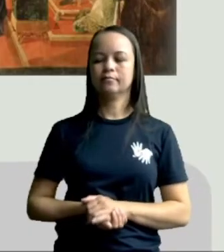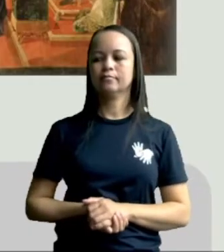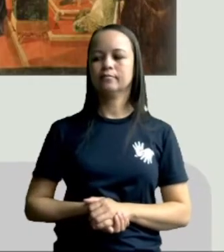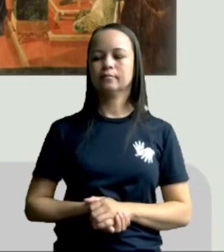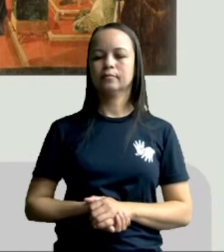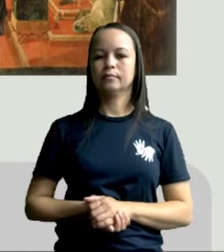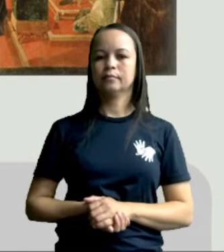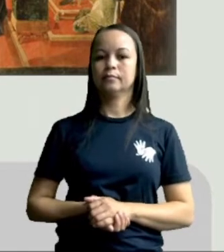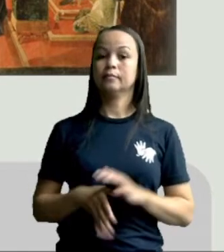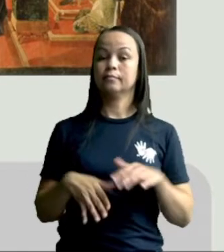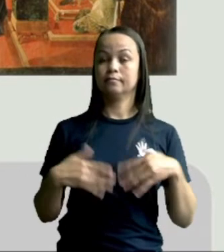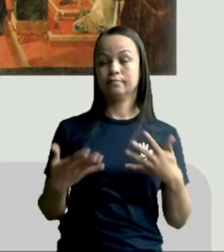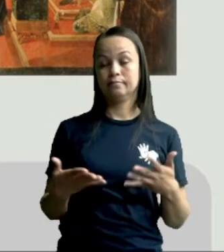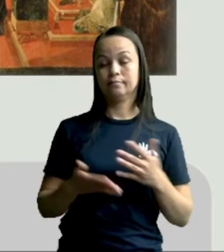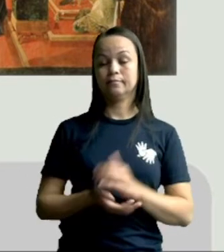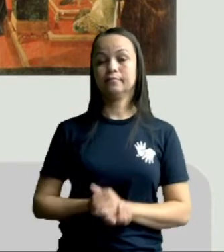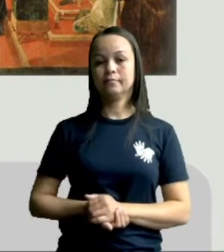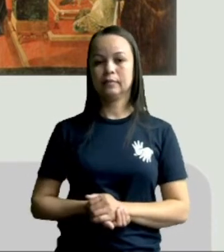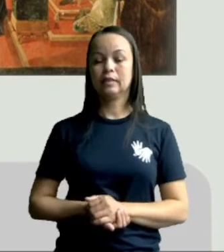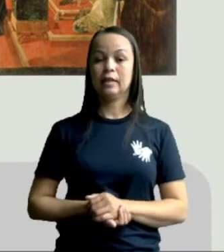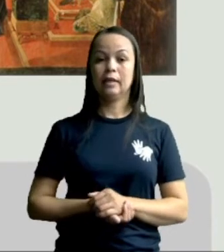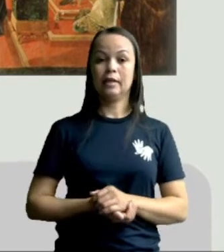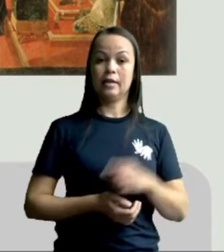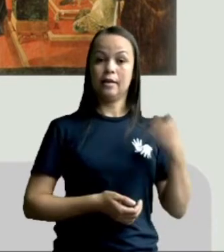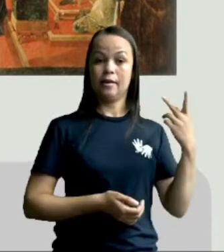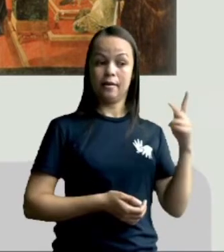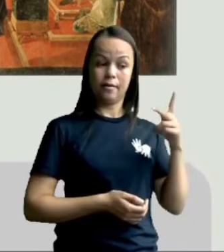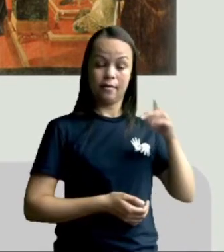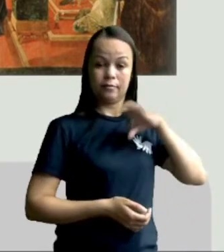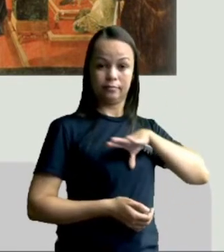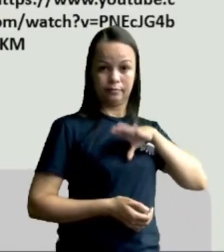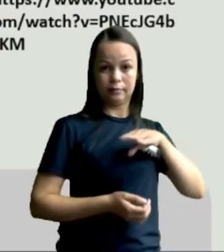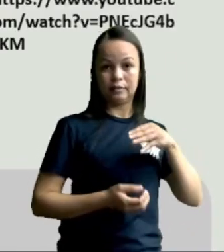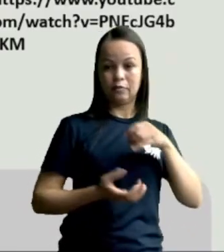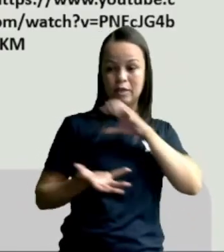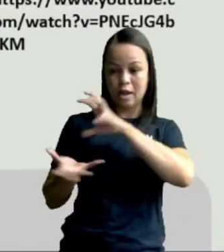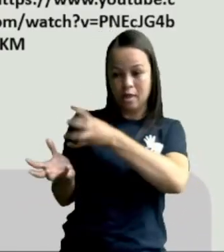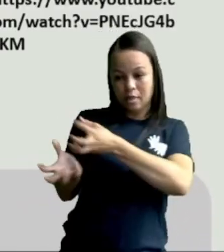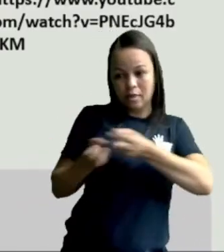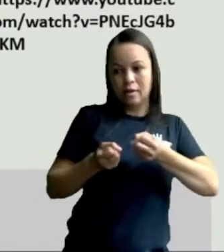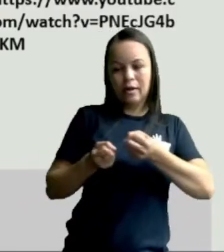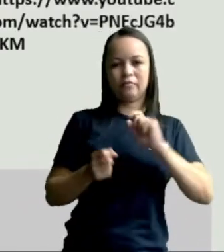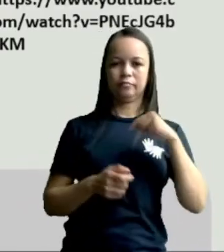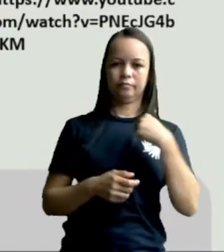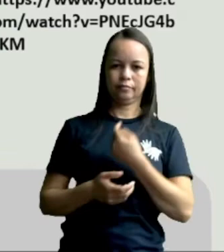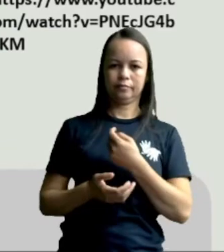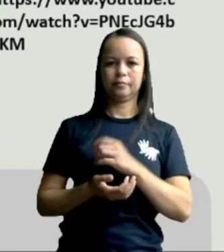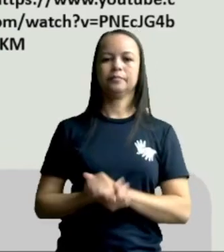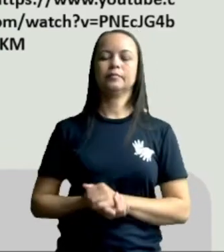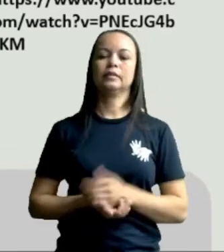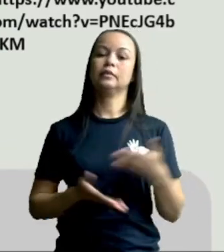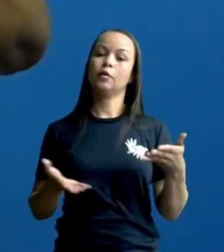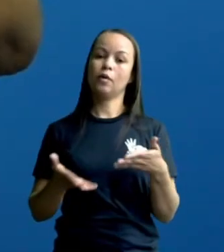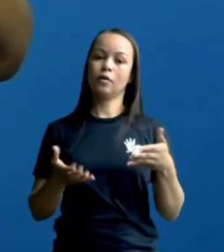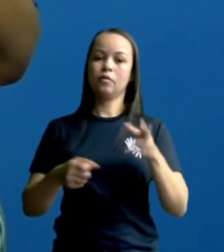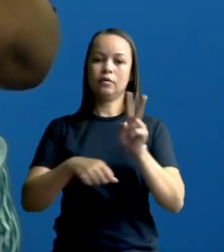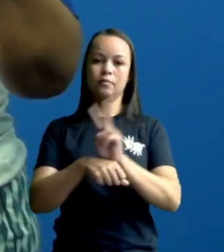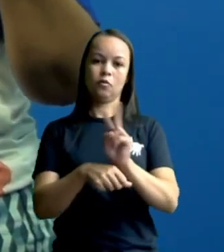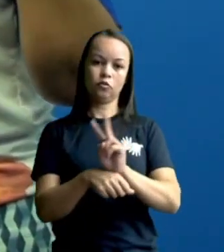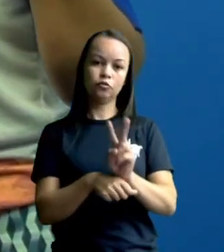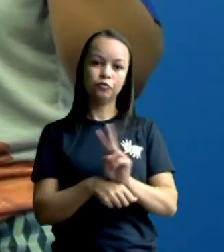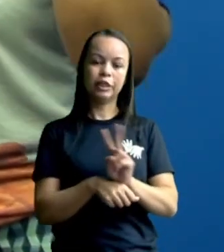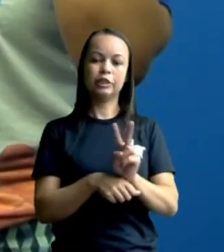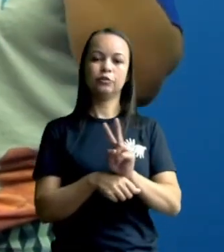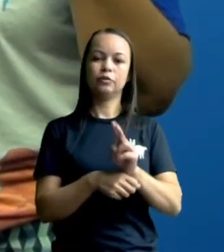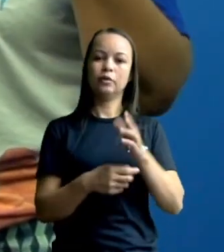vê só, dano nenhum. Eles que tiravam da gente, tá certo? Aí, tia Raquel vai trazer um vídeo que